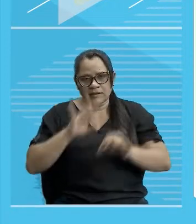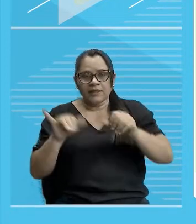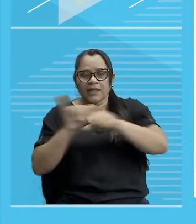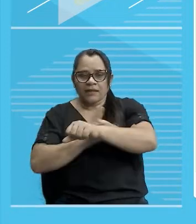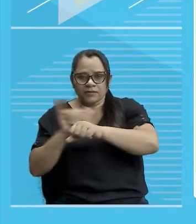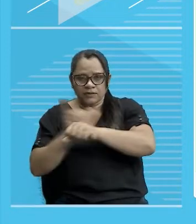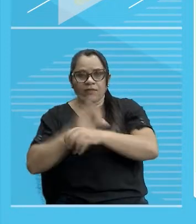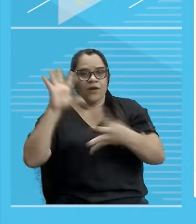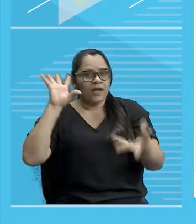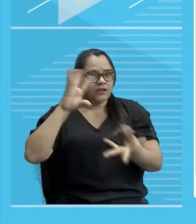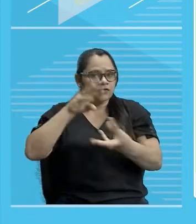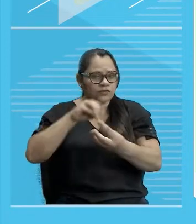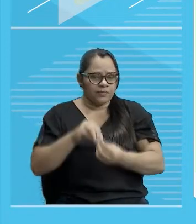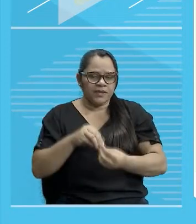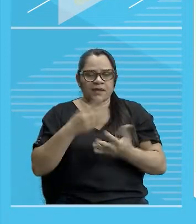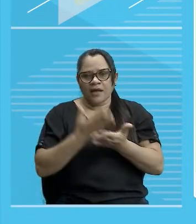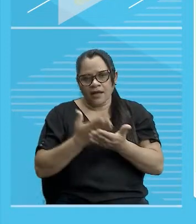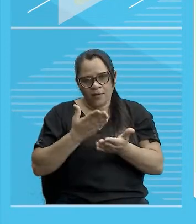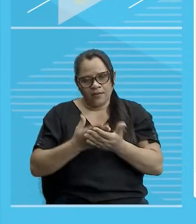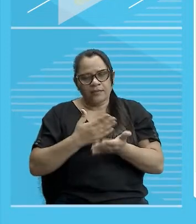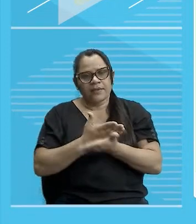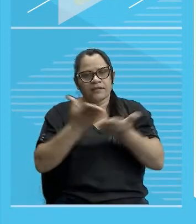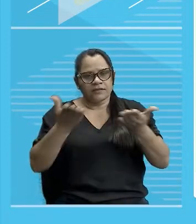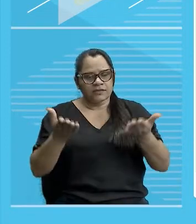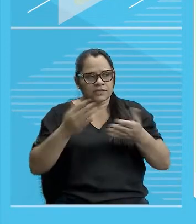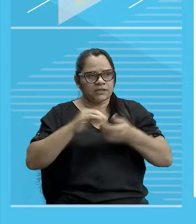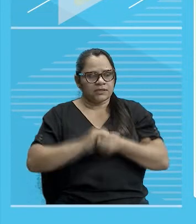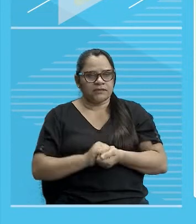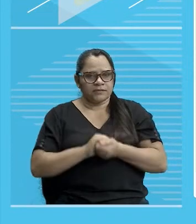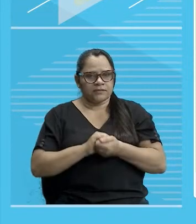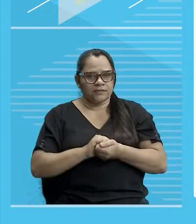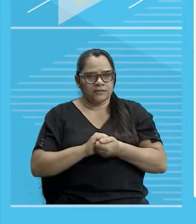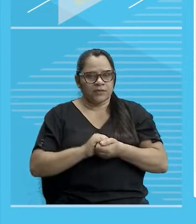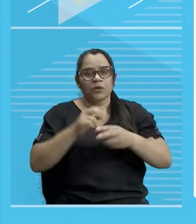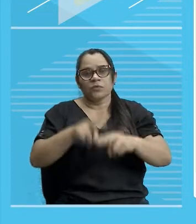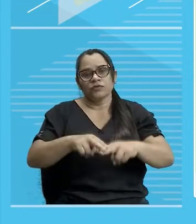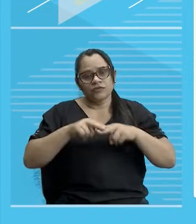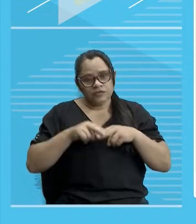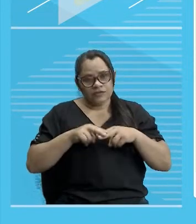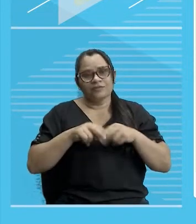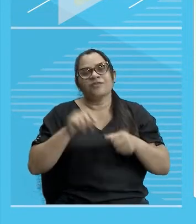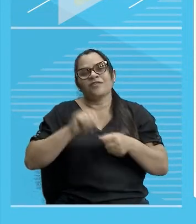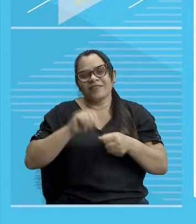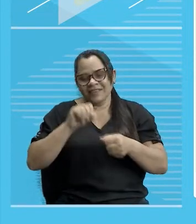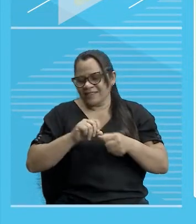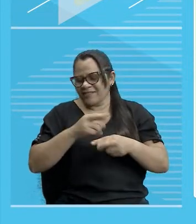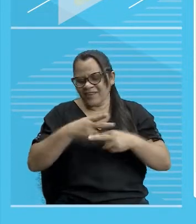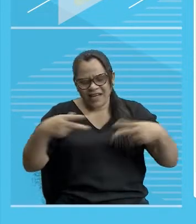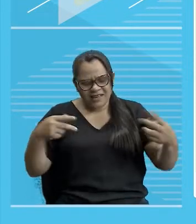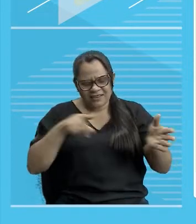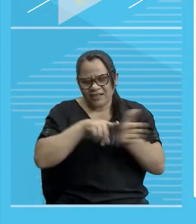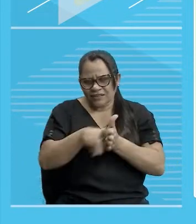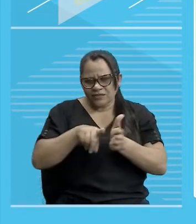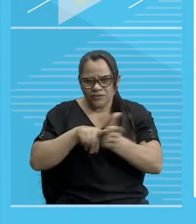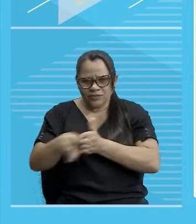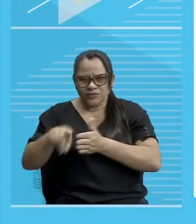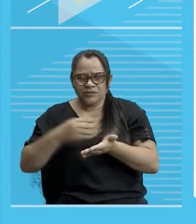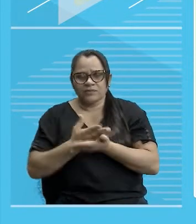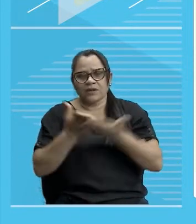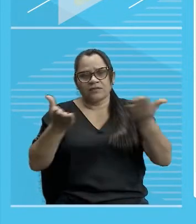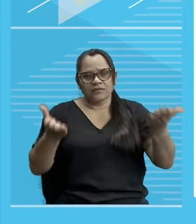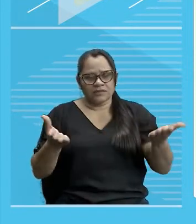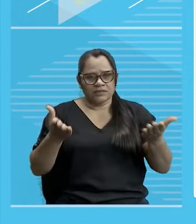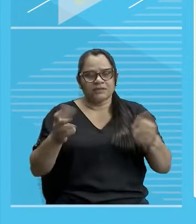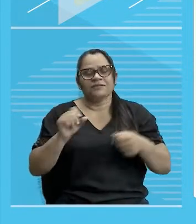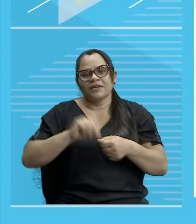resumir para vocês mas que eu coloquei várias questões gente eu coloquei questões Penso tanto de